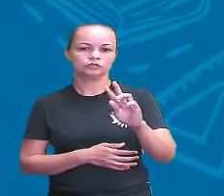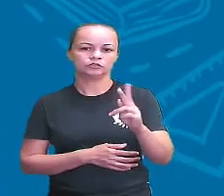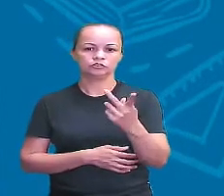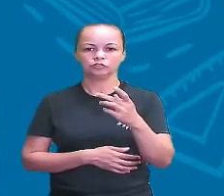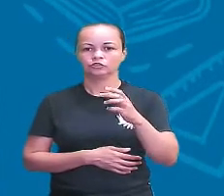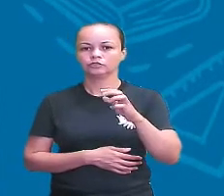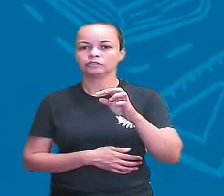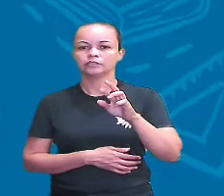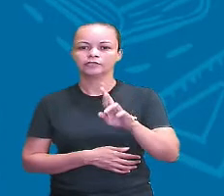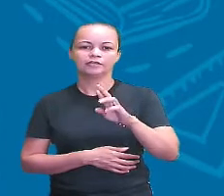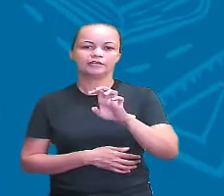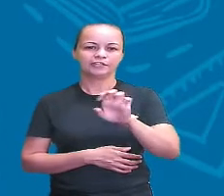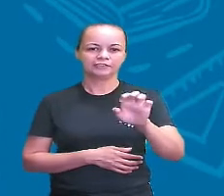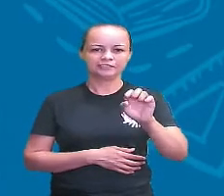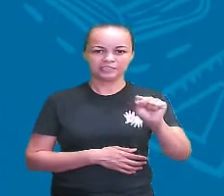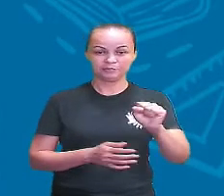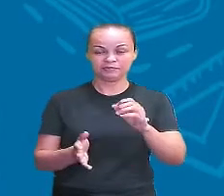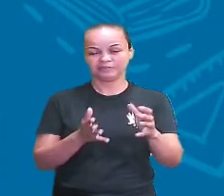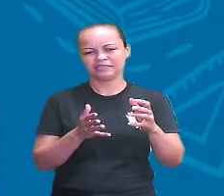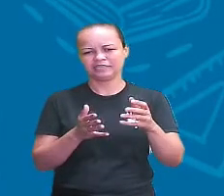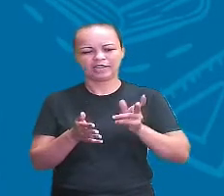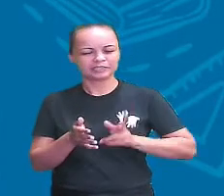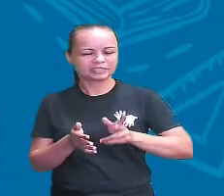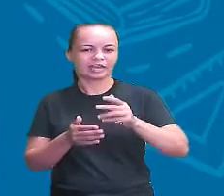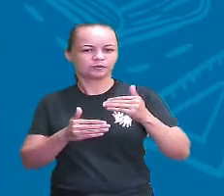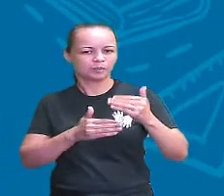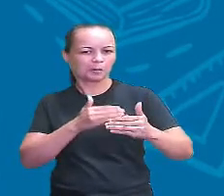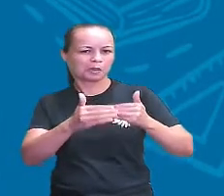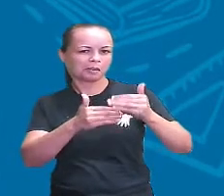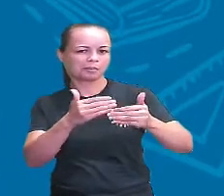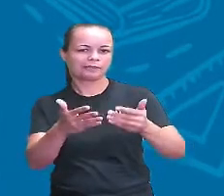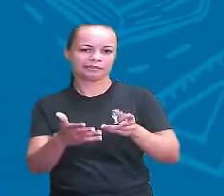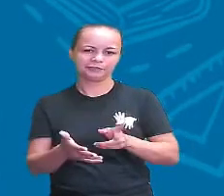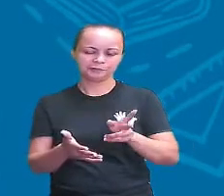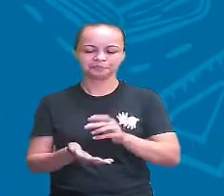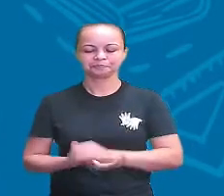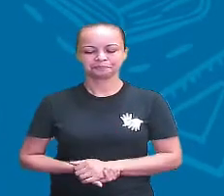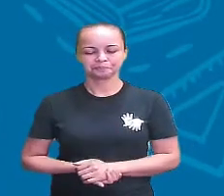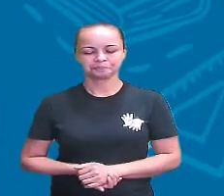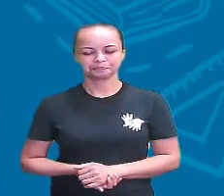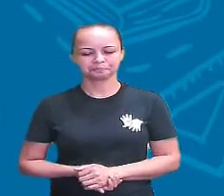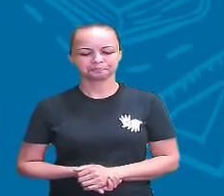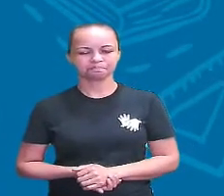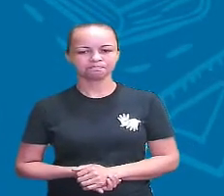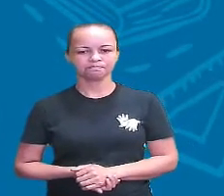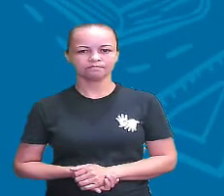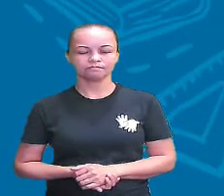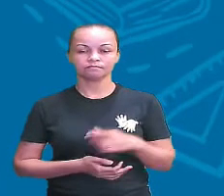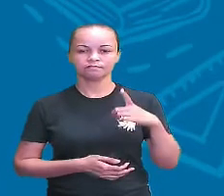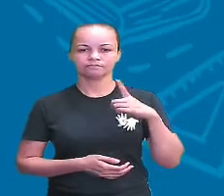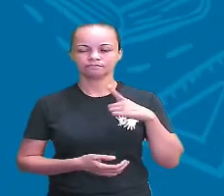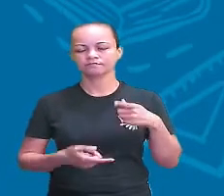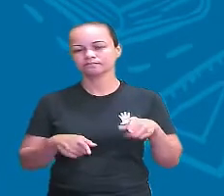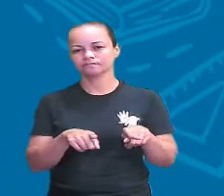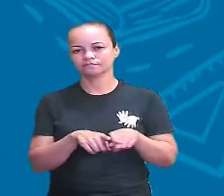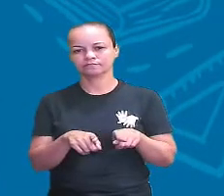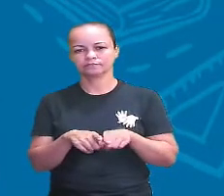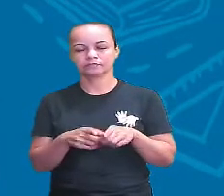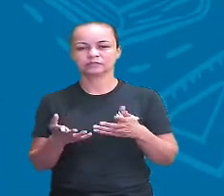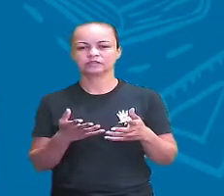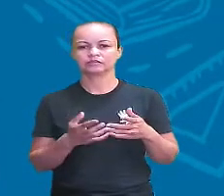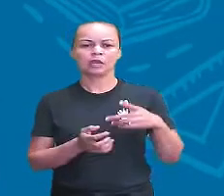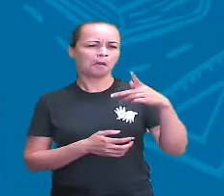o bonde, como diz aí a galera. Certo? Bom, gente, temos também a questão de colocar